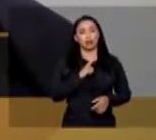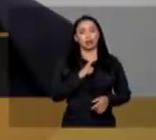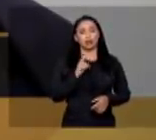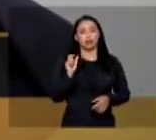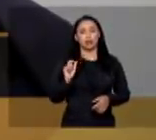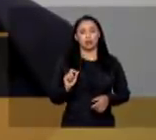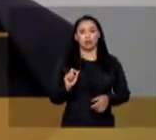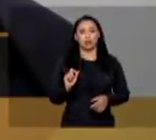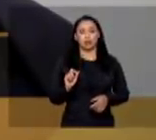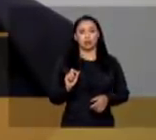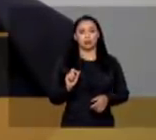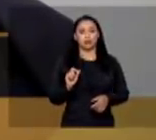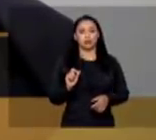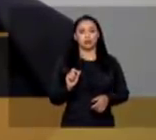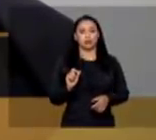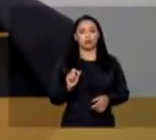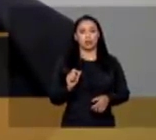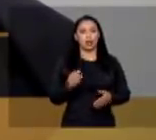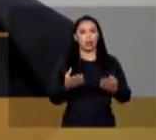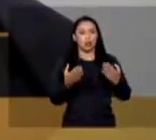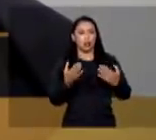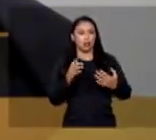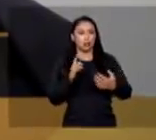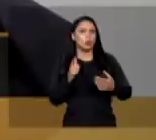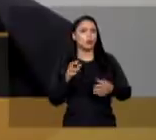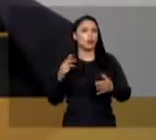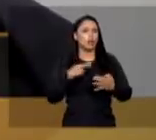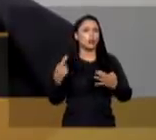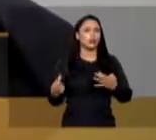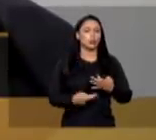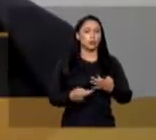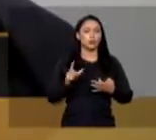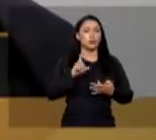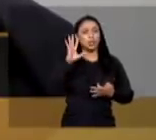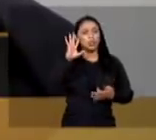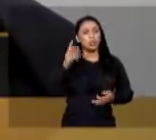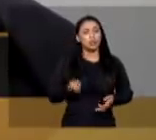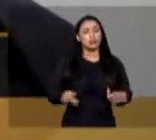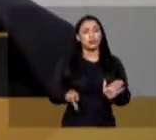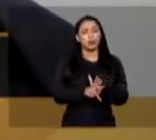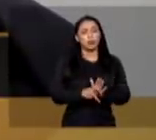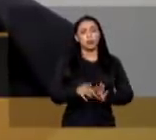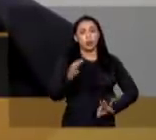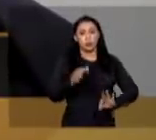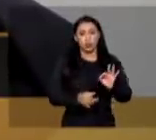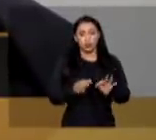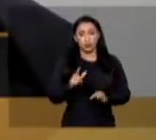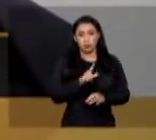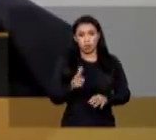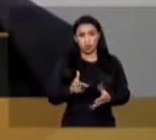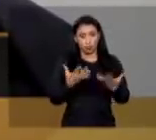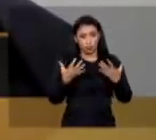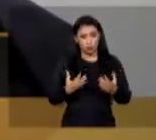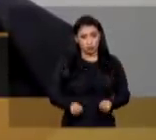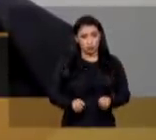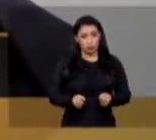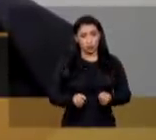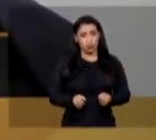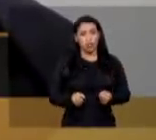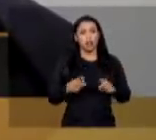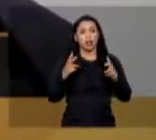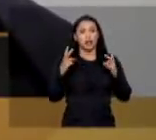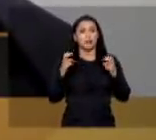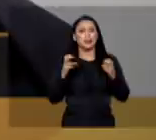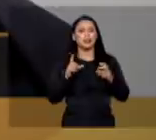HC 164-493, a ausência de previsão regimental de recurso ao pleno e a decisão da própria turma de não afetação da matéria a esse